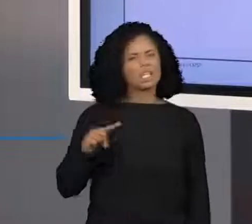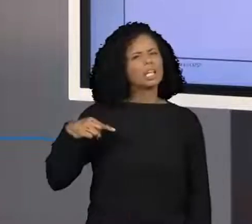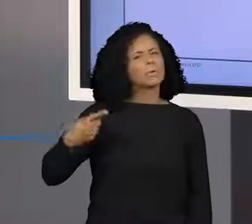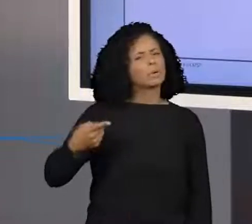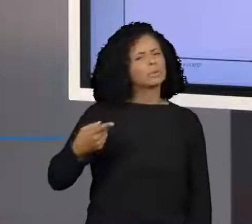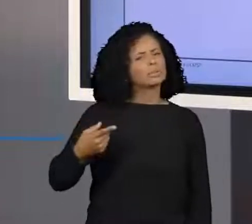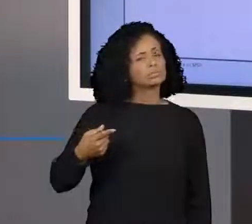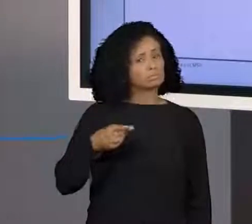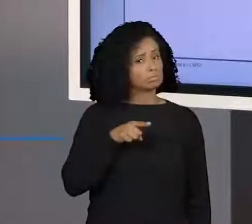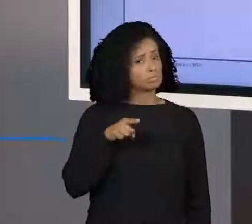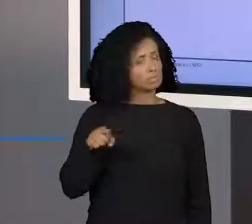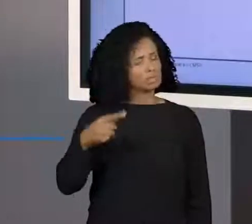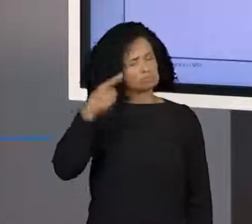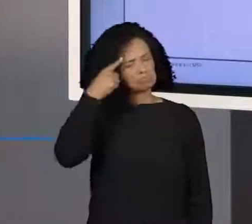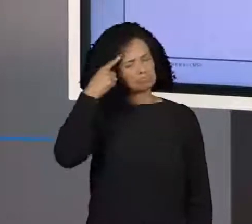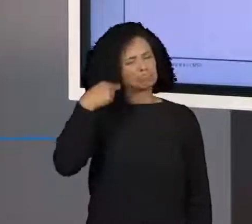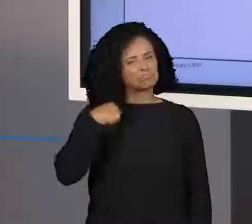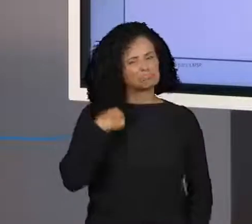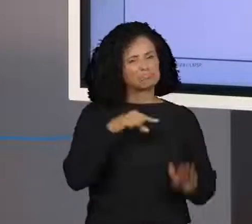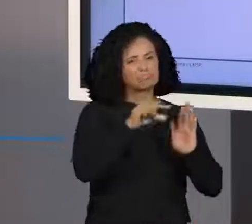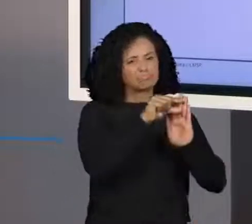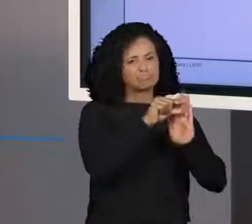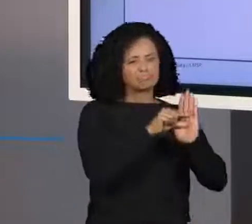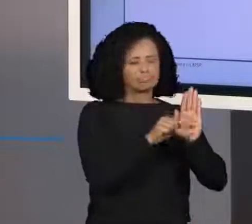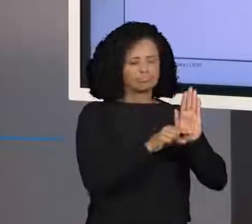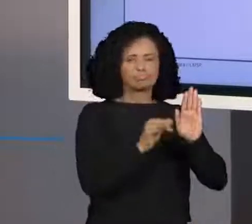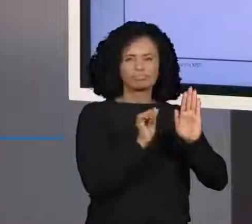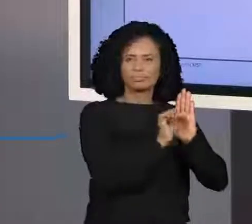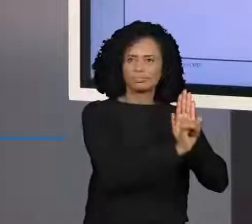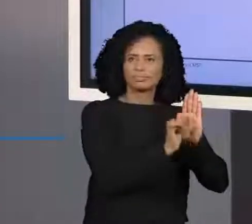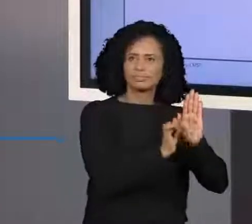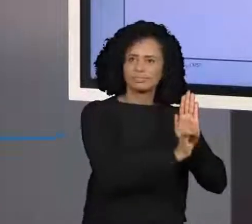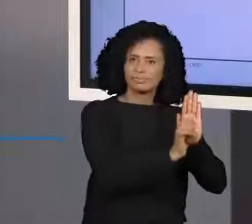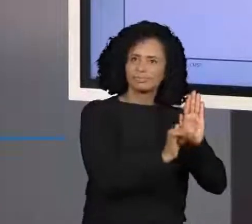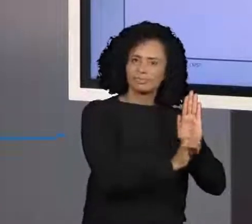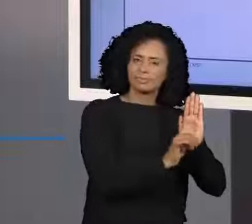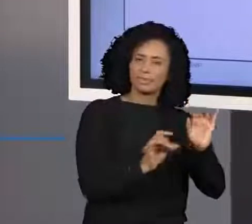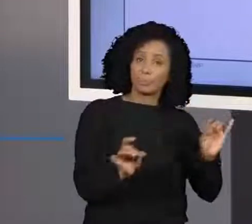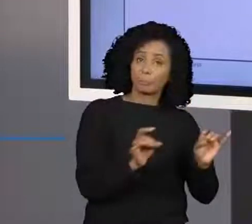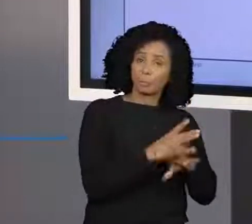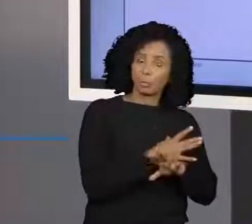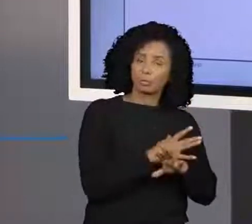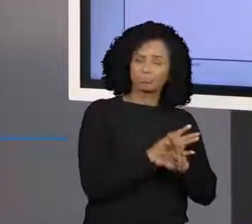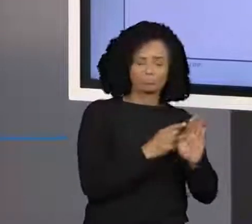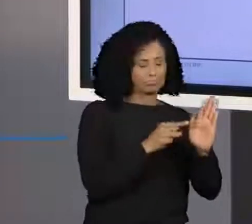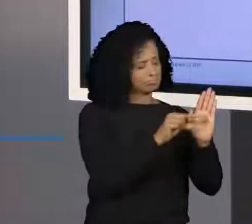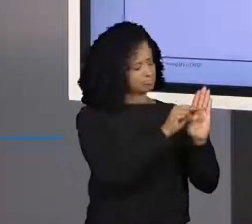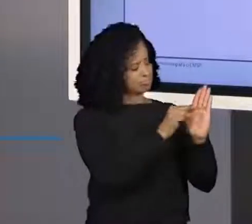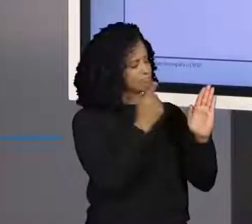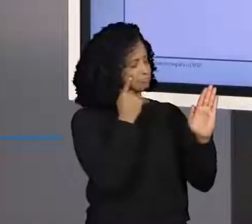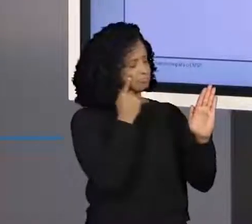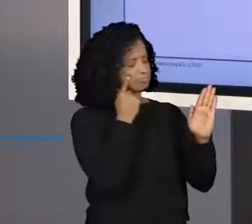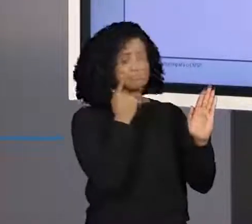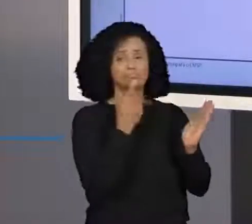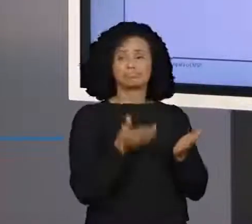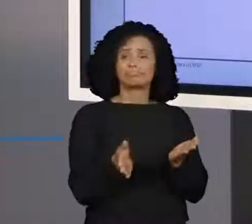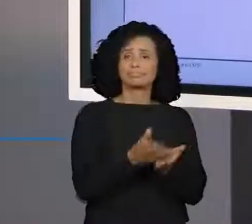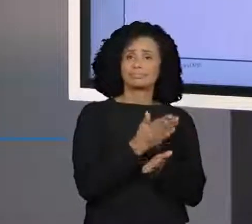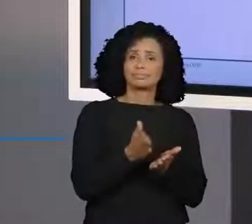pegar tudo isso que você separou pelo marca-texto ou pelo lápis e vai colocar na folha do caderno. Vai fazer